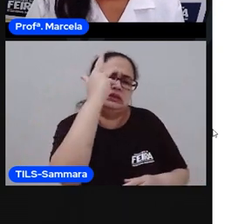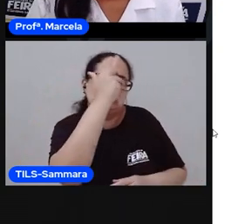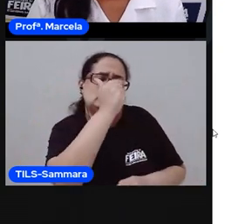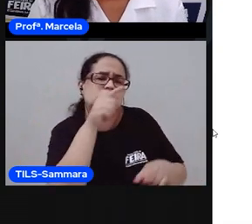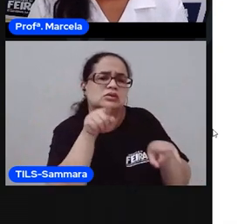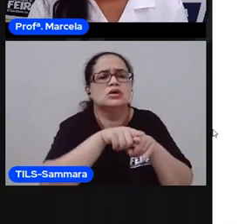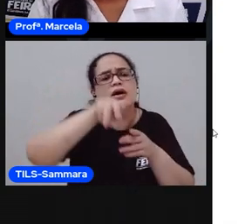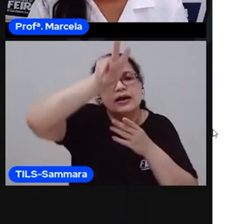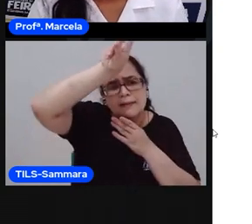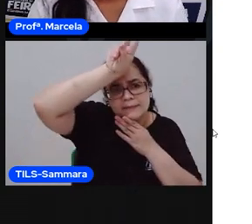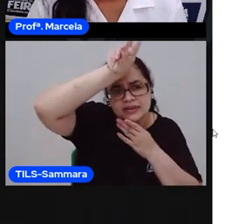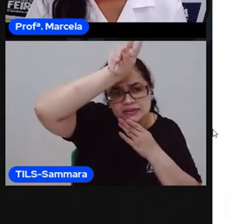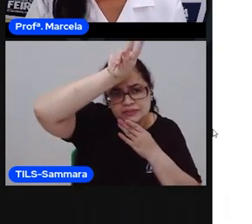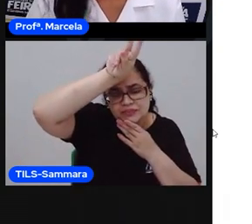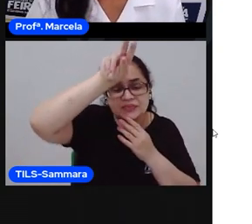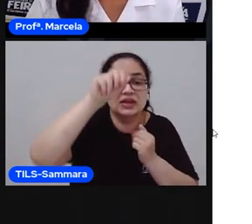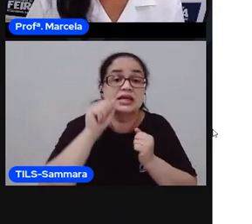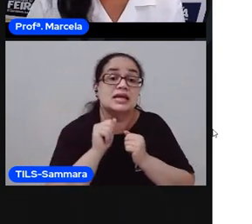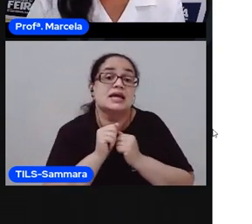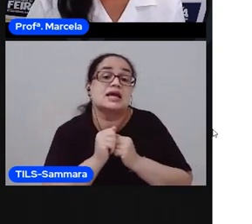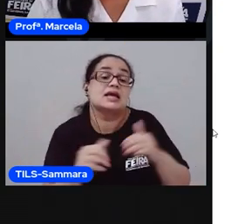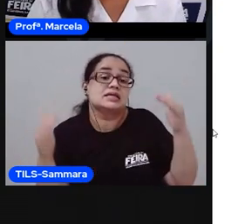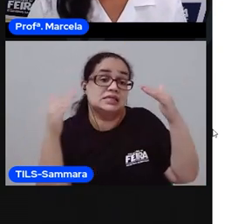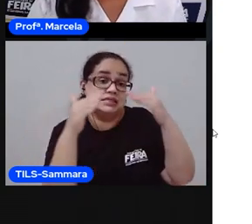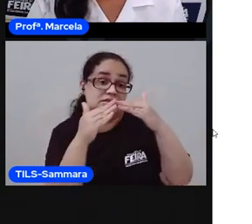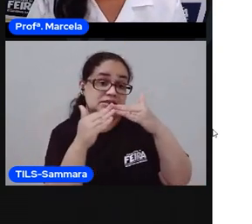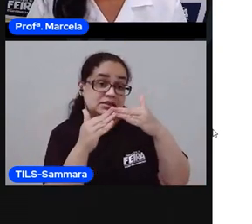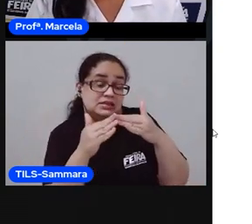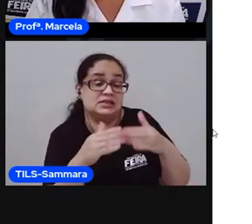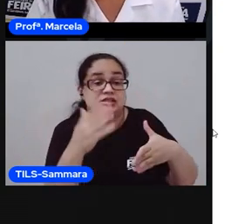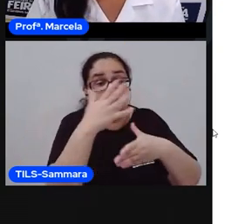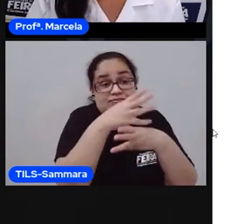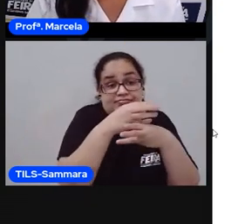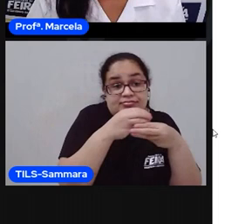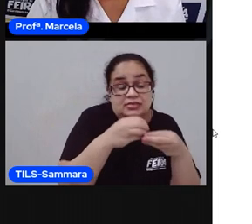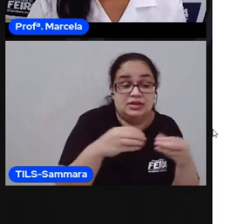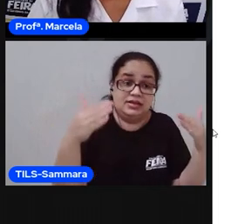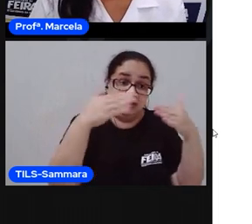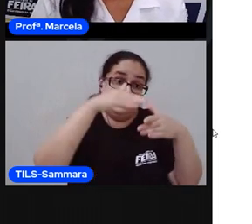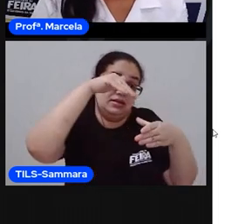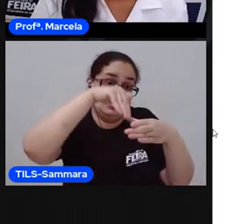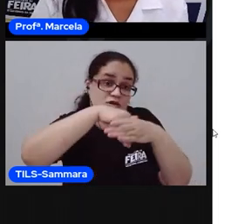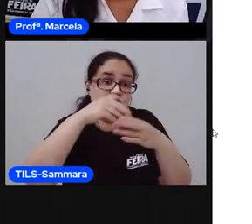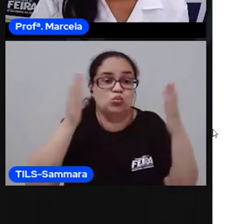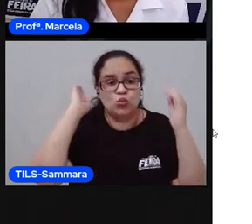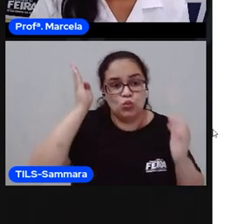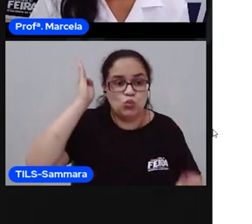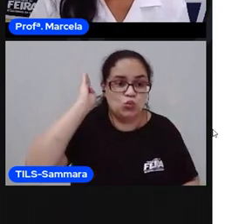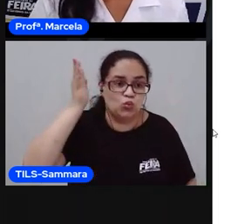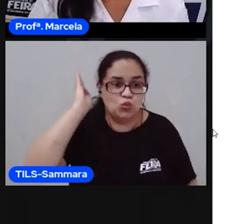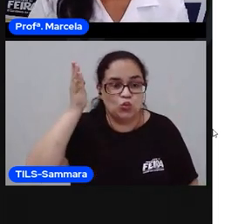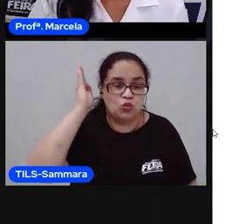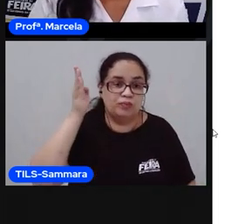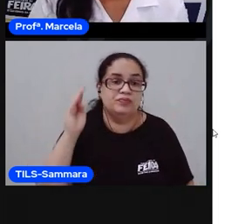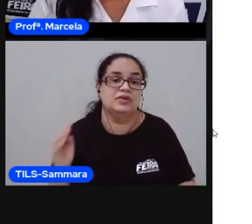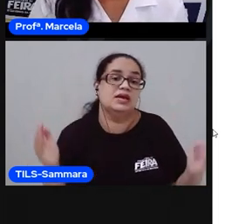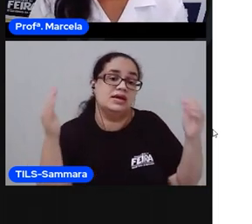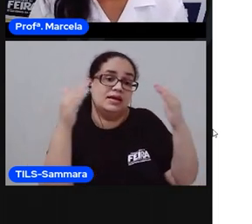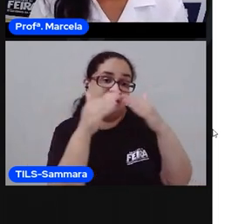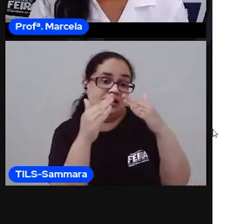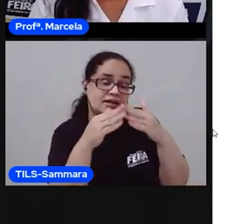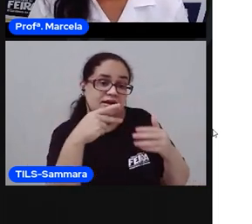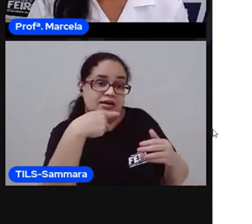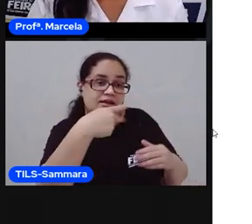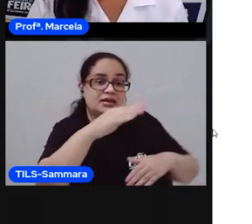Quem mora nela é a cabrita. Essa casa é de cimento. Quem mora nela é o jumento. Essa casa